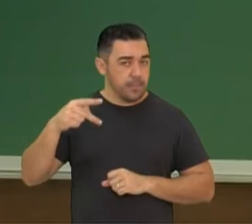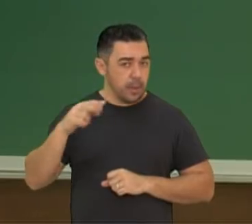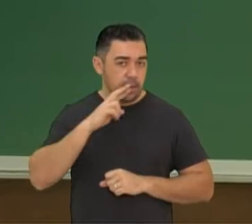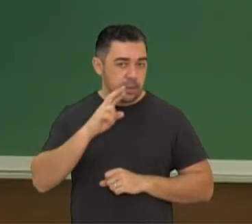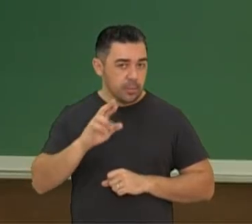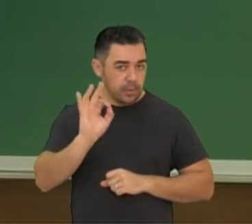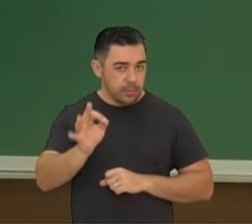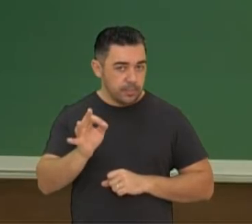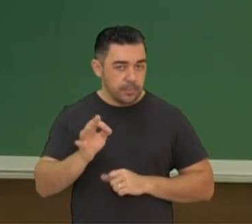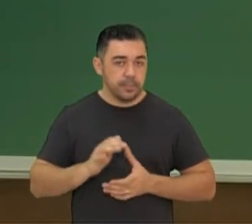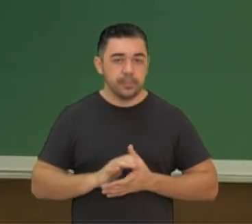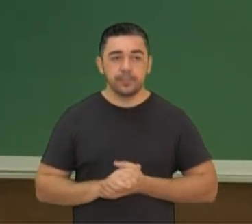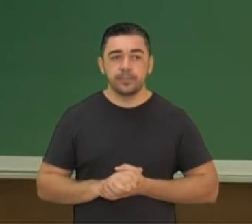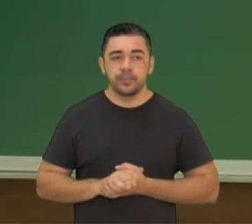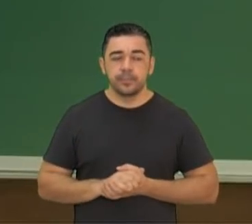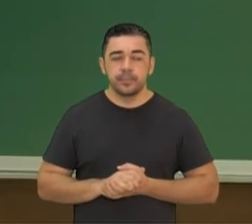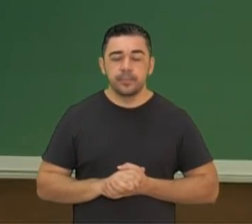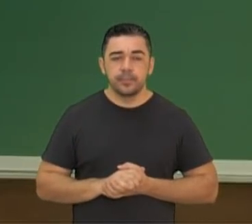equação literal.